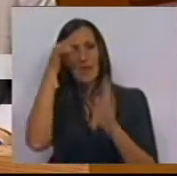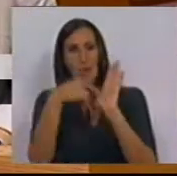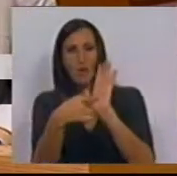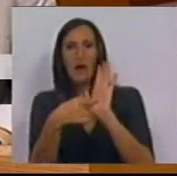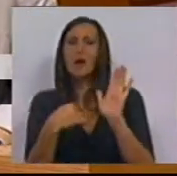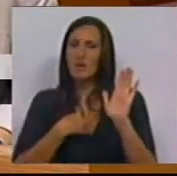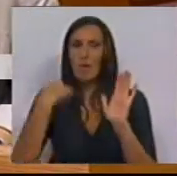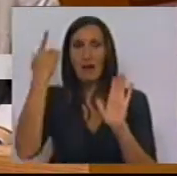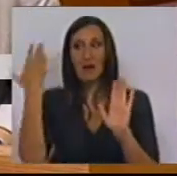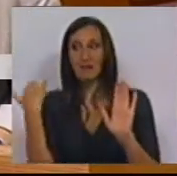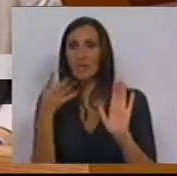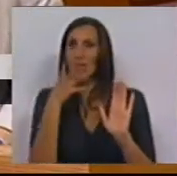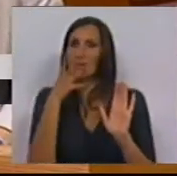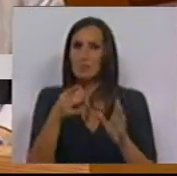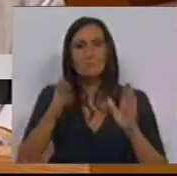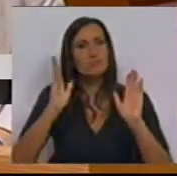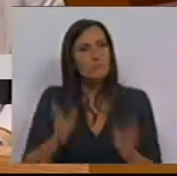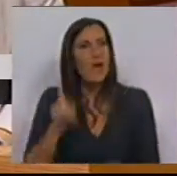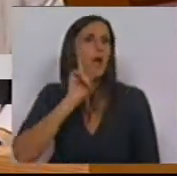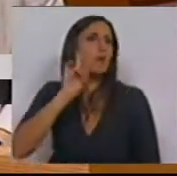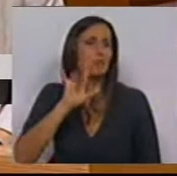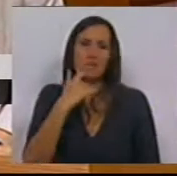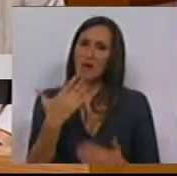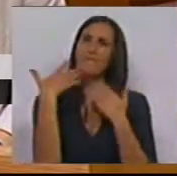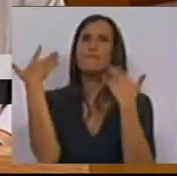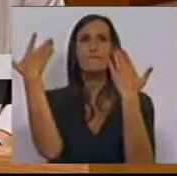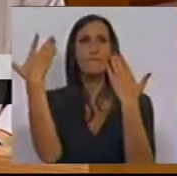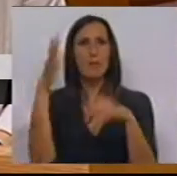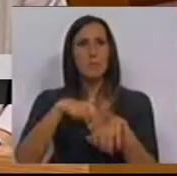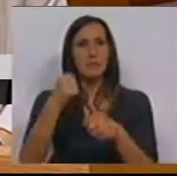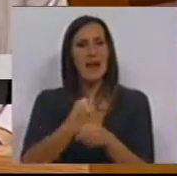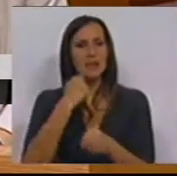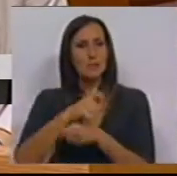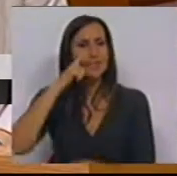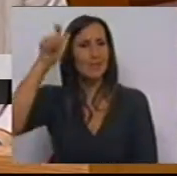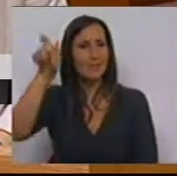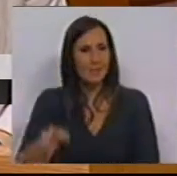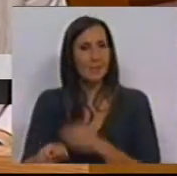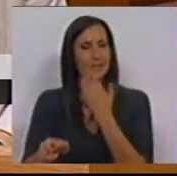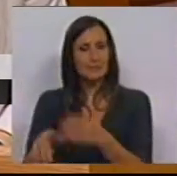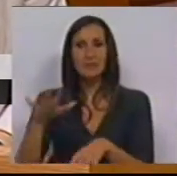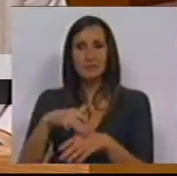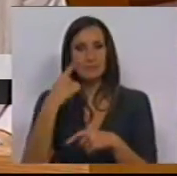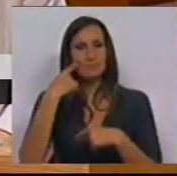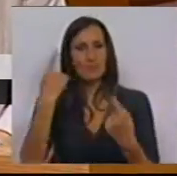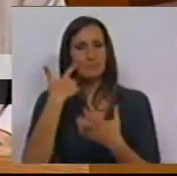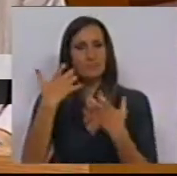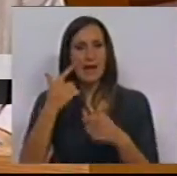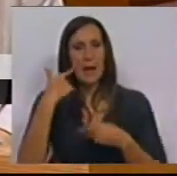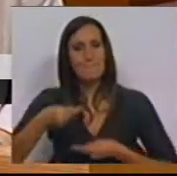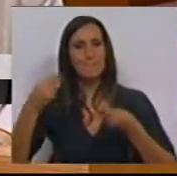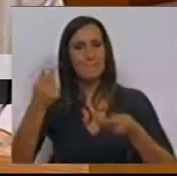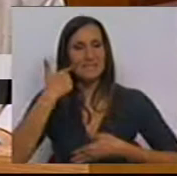ter considerado curial reconhecer e louvar o ato de cidadania que consubstancia a apresentação